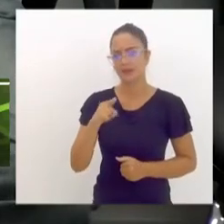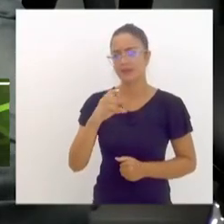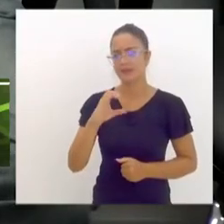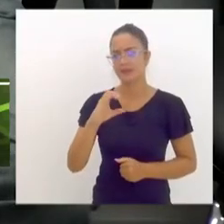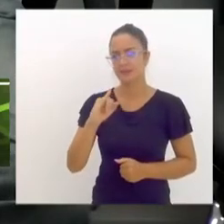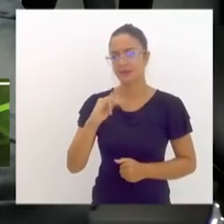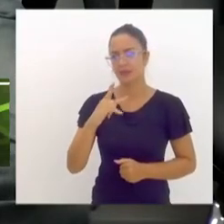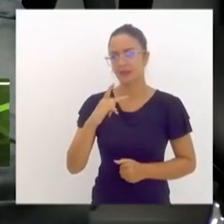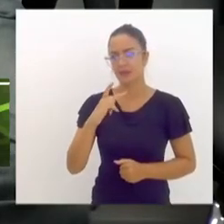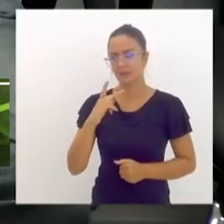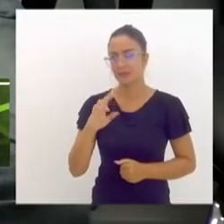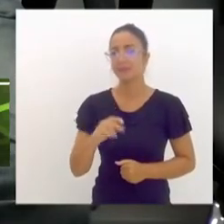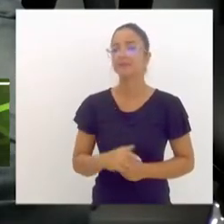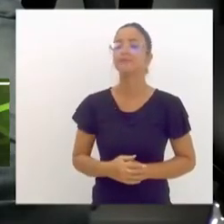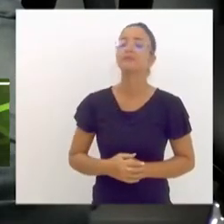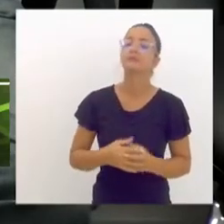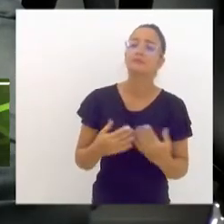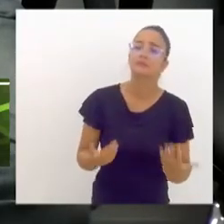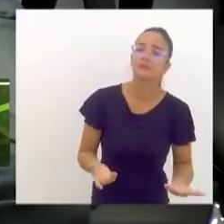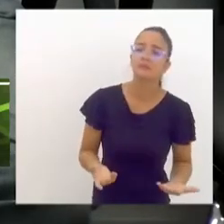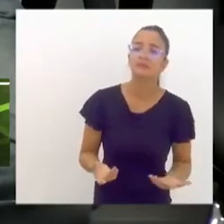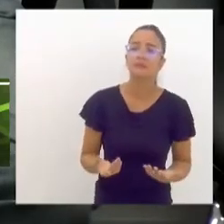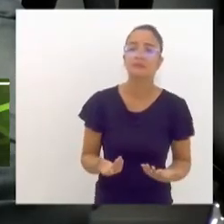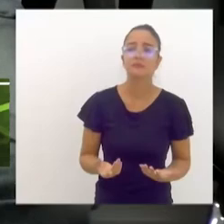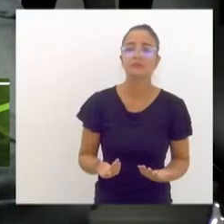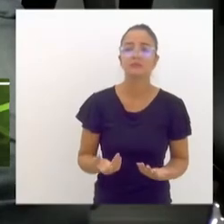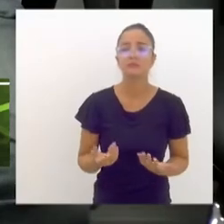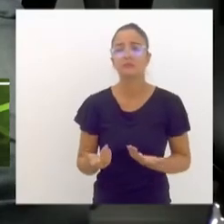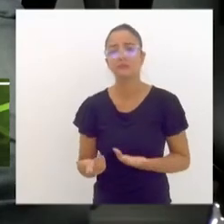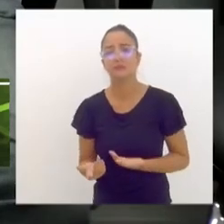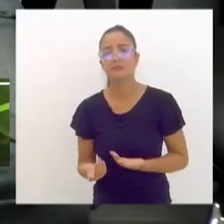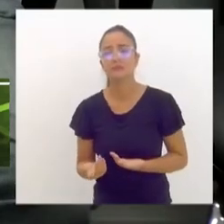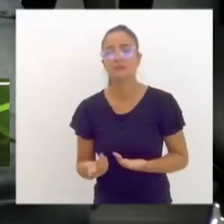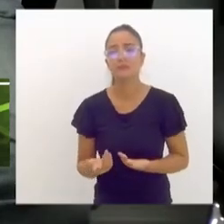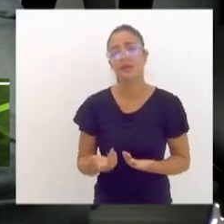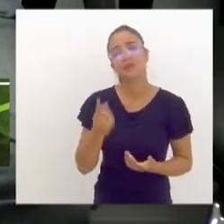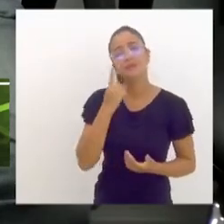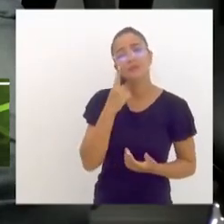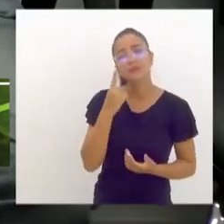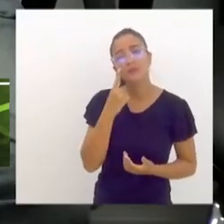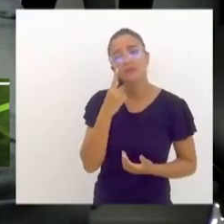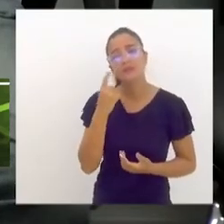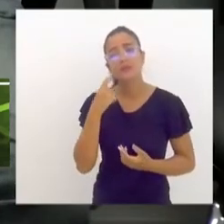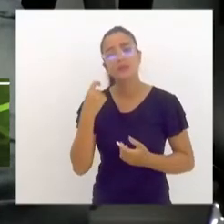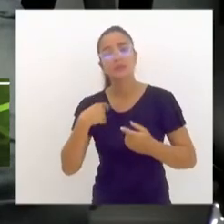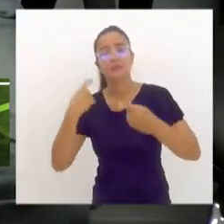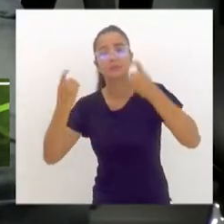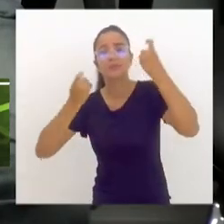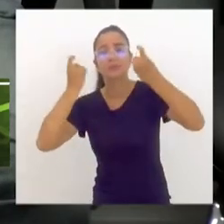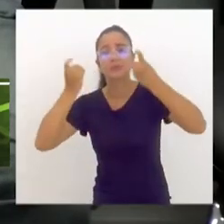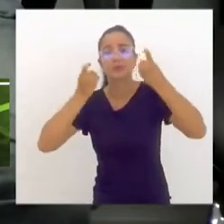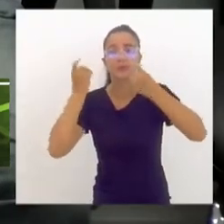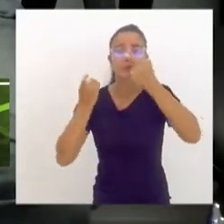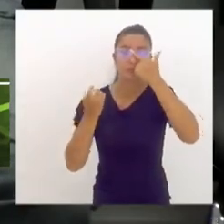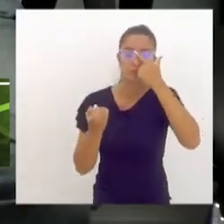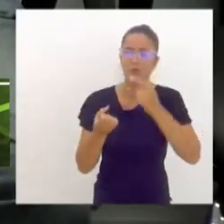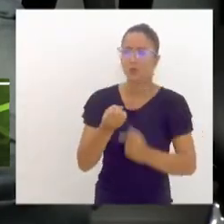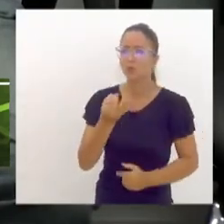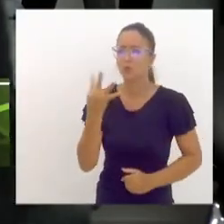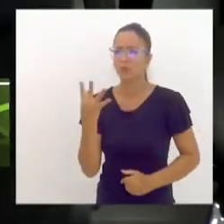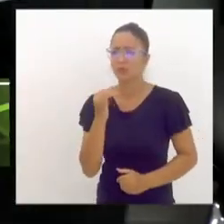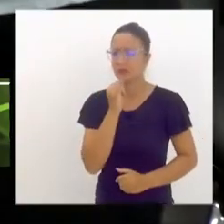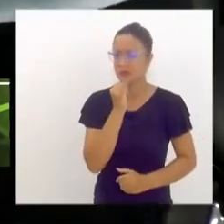desenvolvimento. Enquanto isso se fica a ser definido, me preocupa quantos prédios do